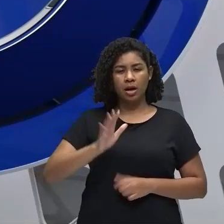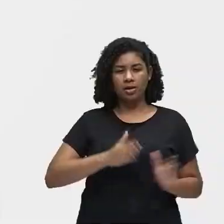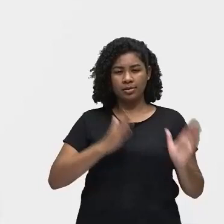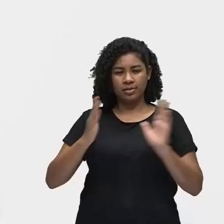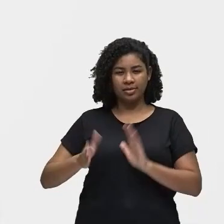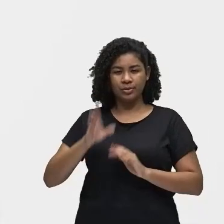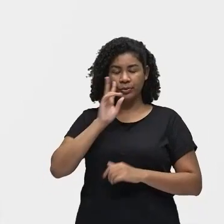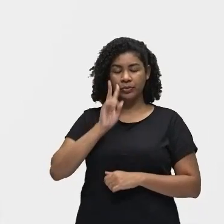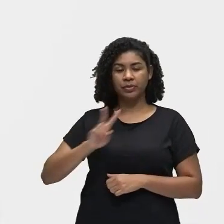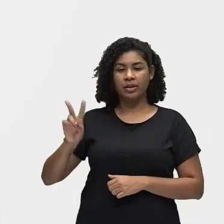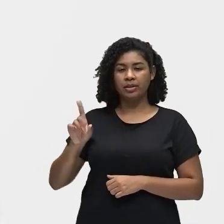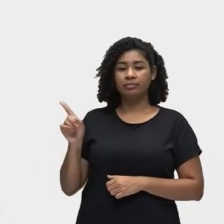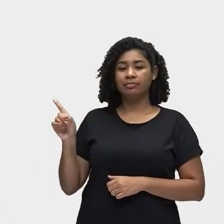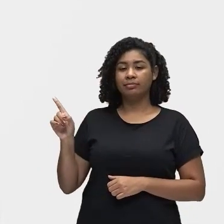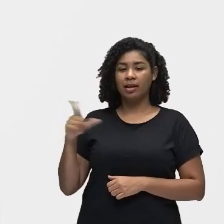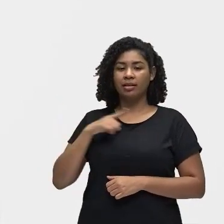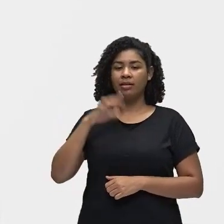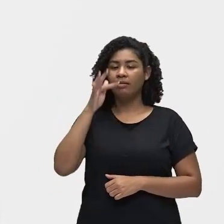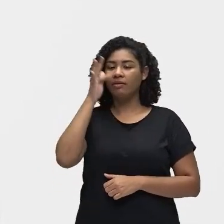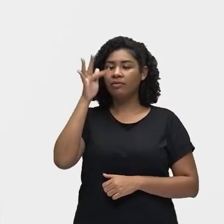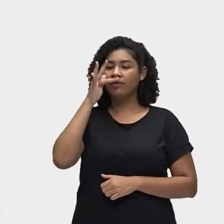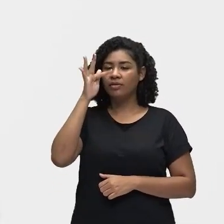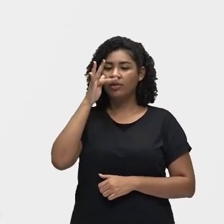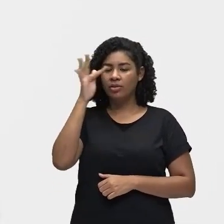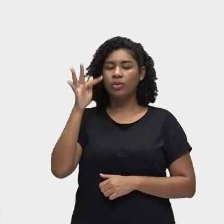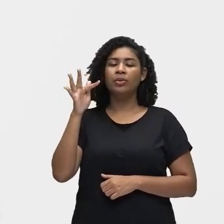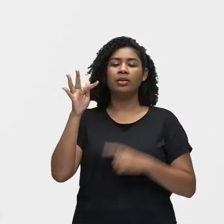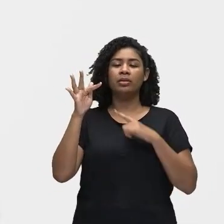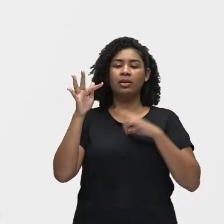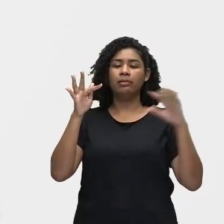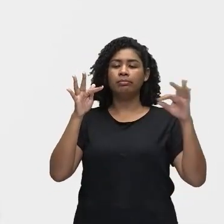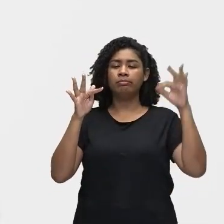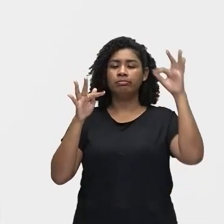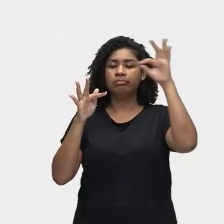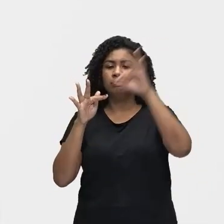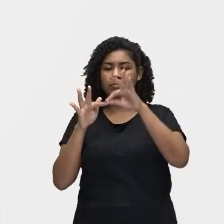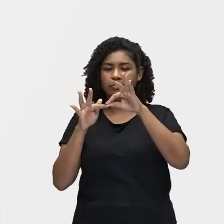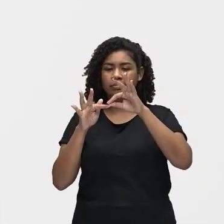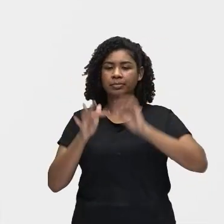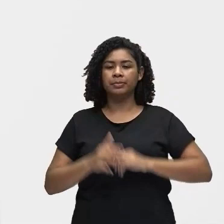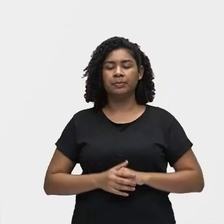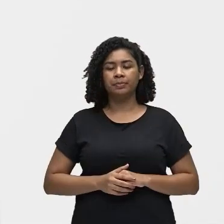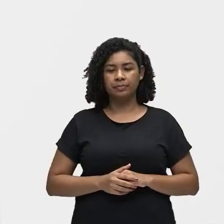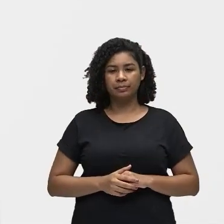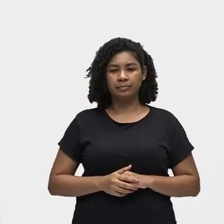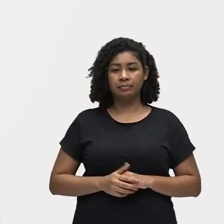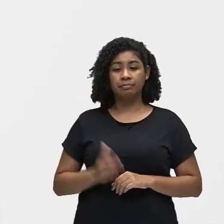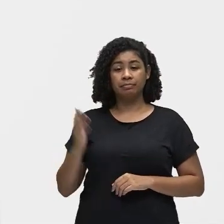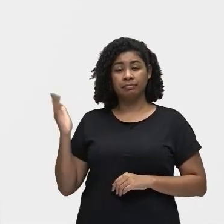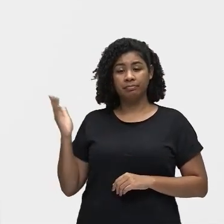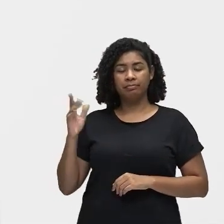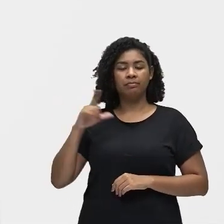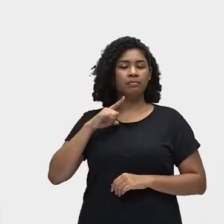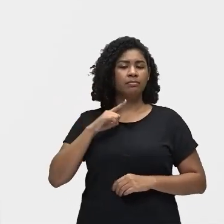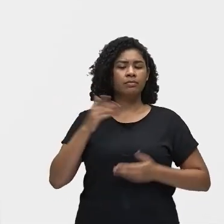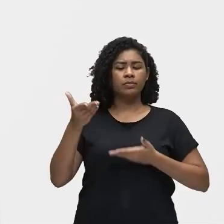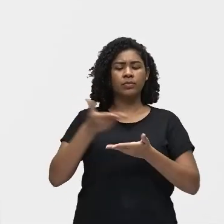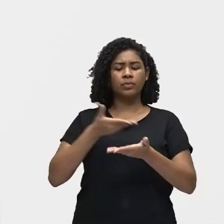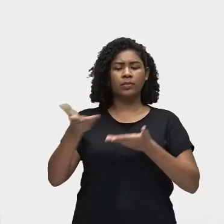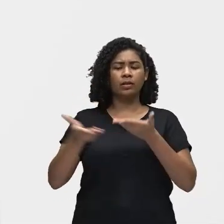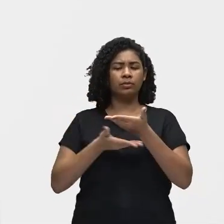ver? Vamos voltar. Olha aí, a gente tem uma abelha na flor, que também é uma relação que